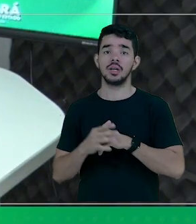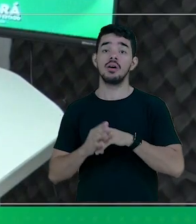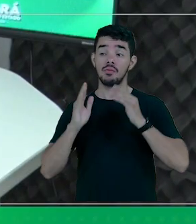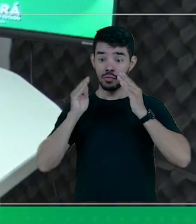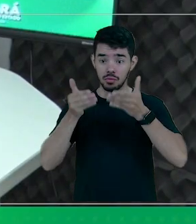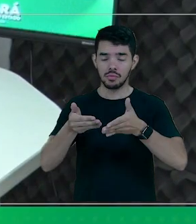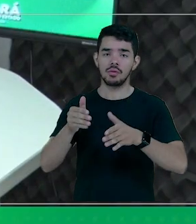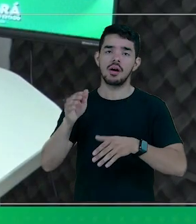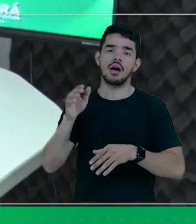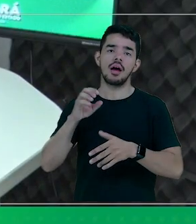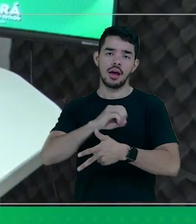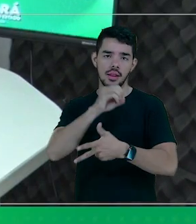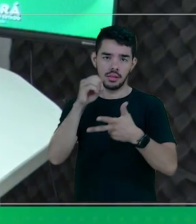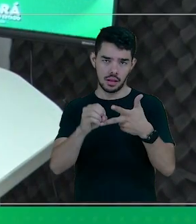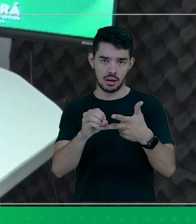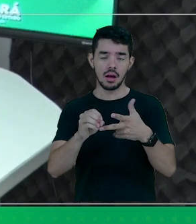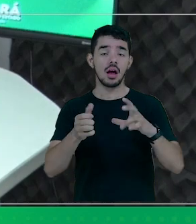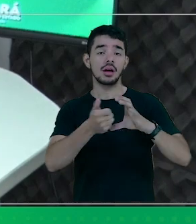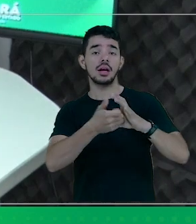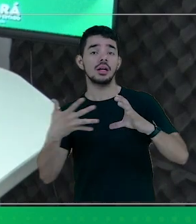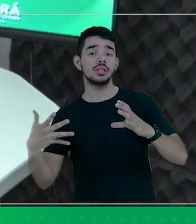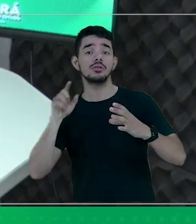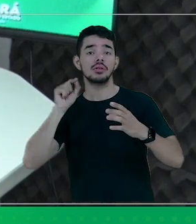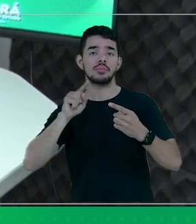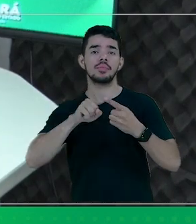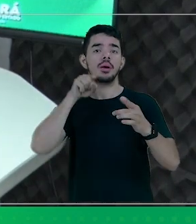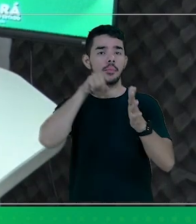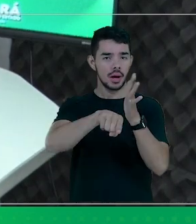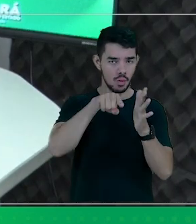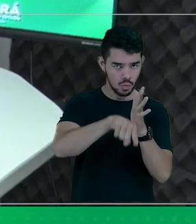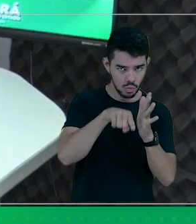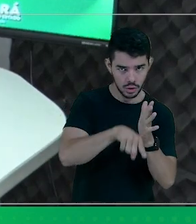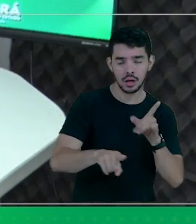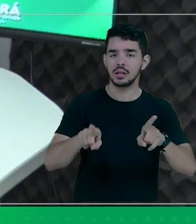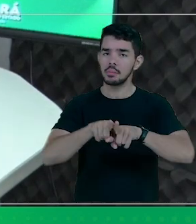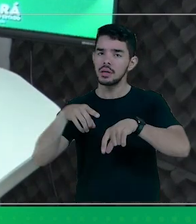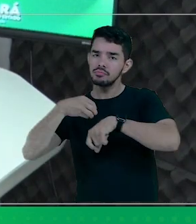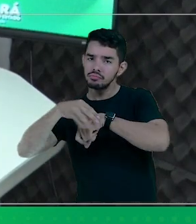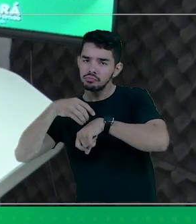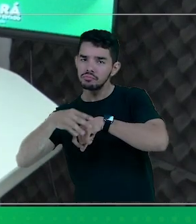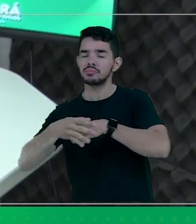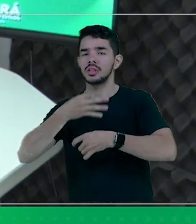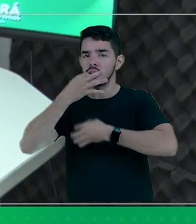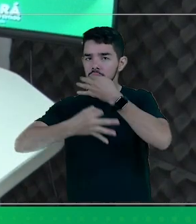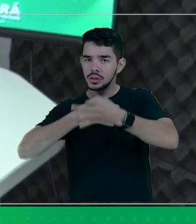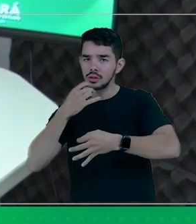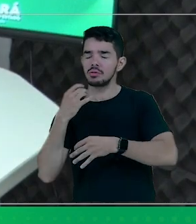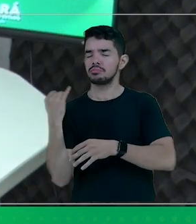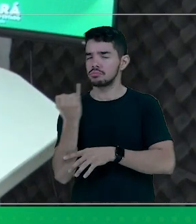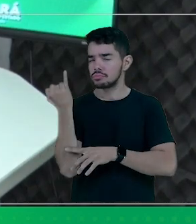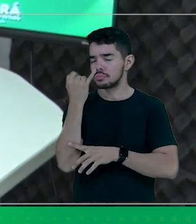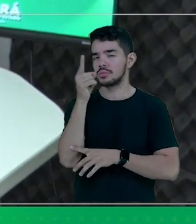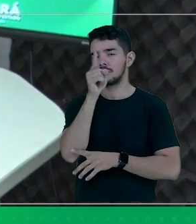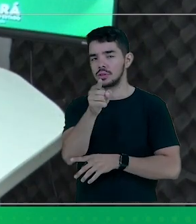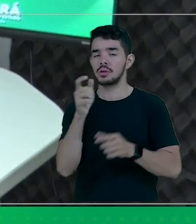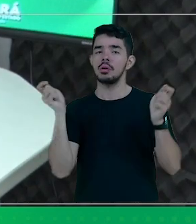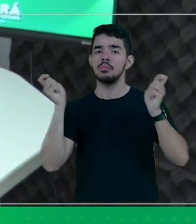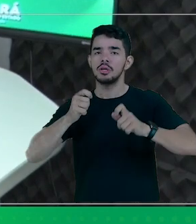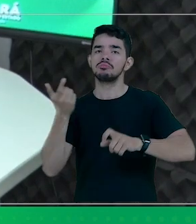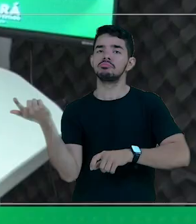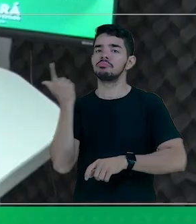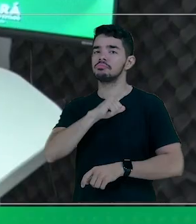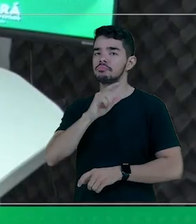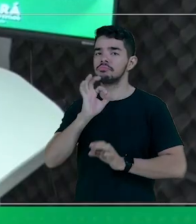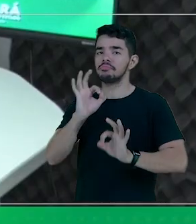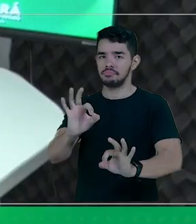Enem, sobretudo com aspectos de questões e também algumas dicas fundamentais para que vocês possam lacrar na